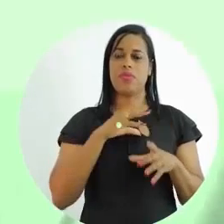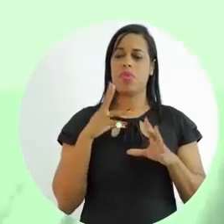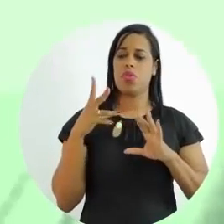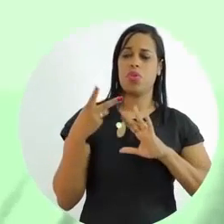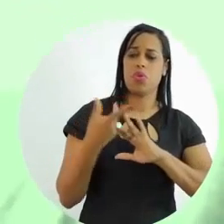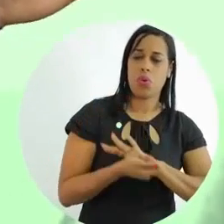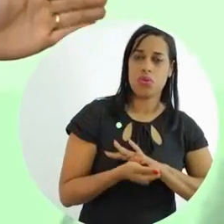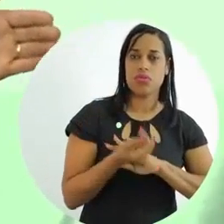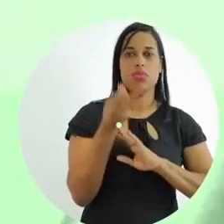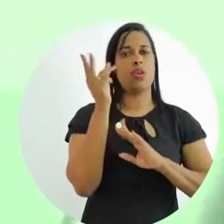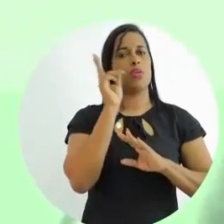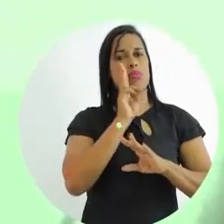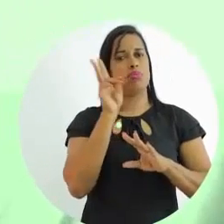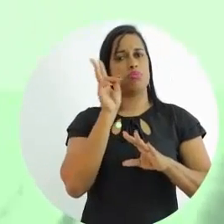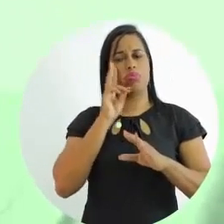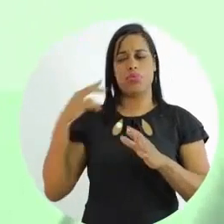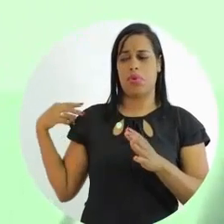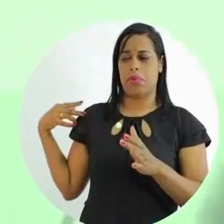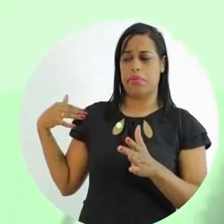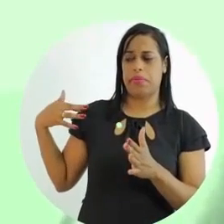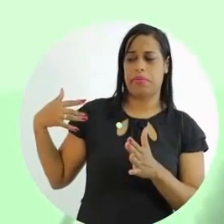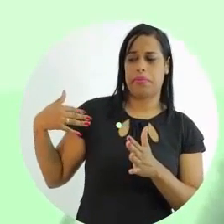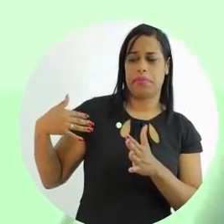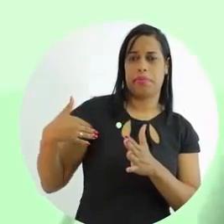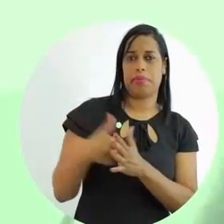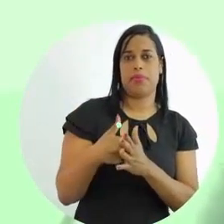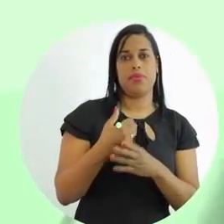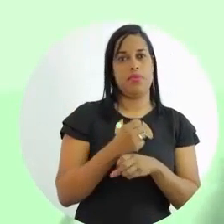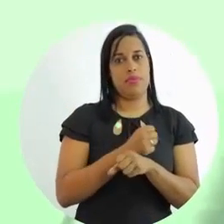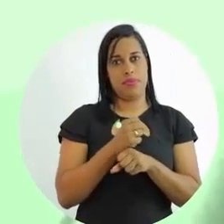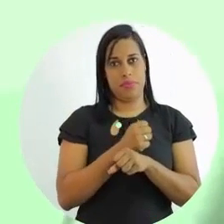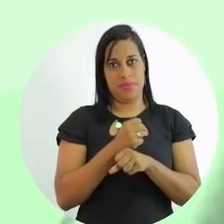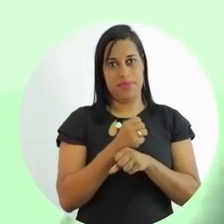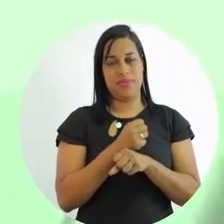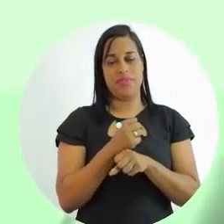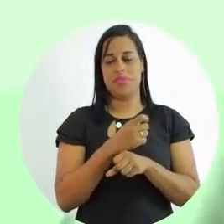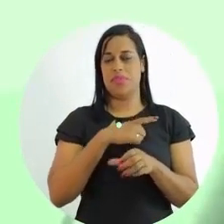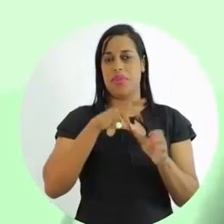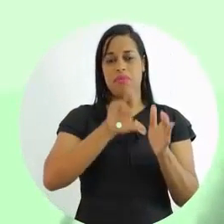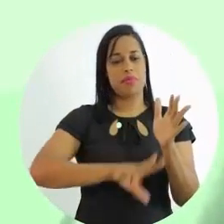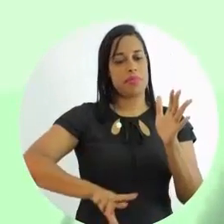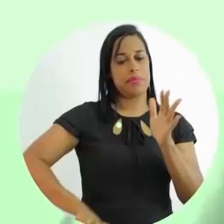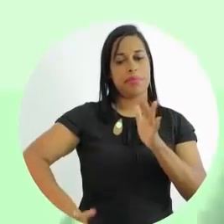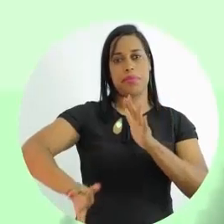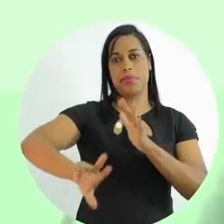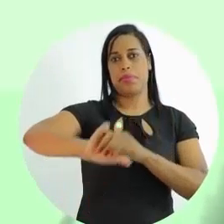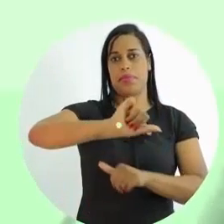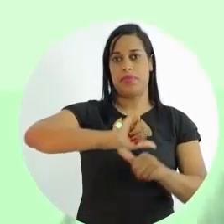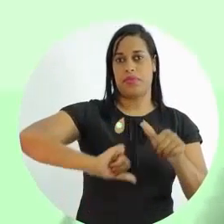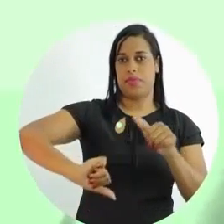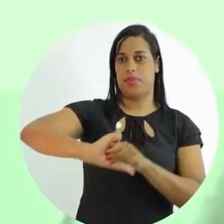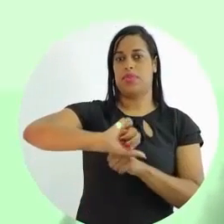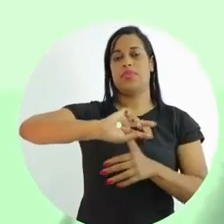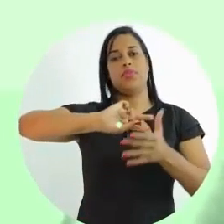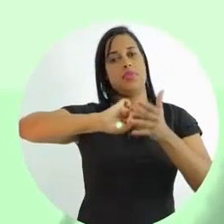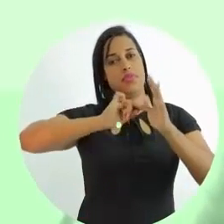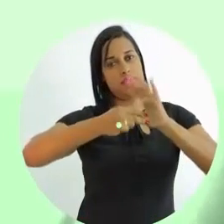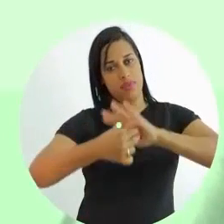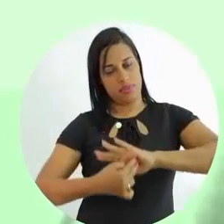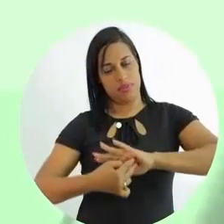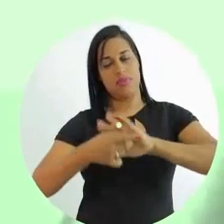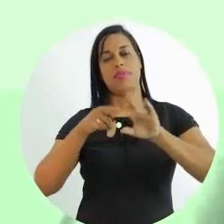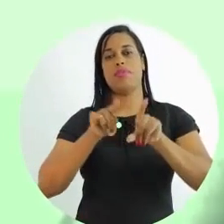toda essa trajetória histórica, principalmente dos últimos anos, a gente tem uma série de mudanças e de amadurecimento da